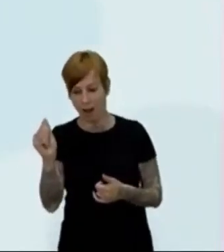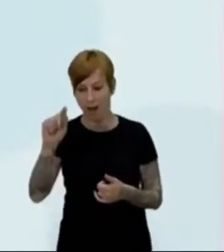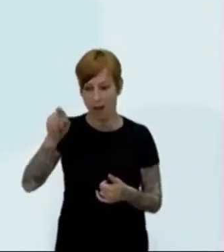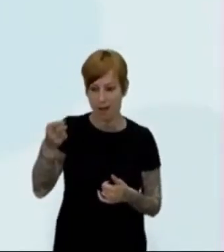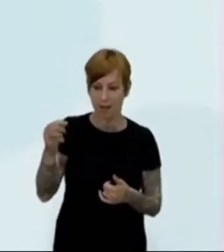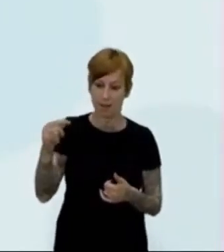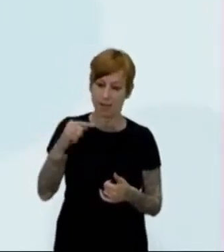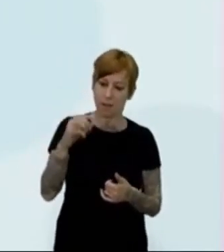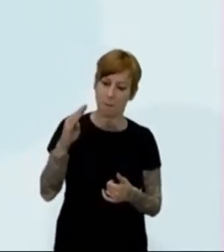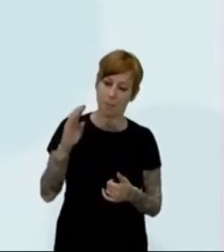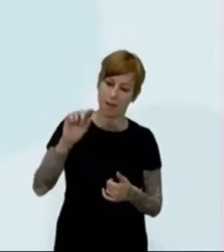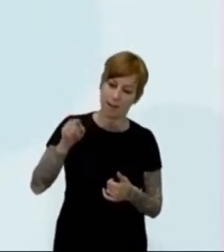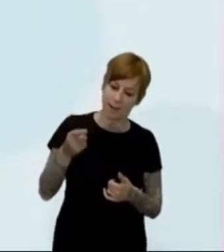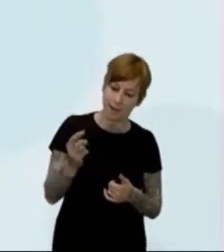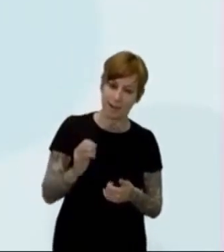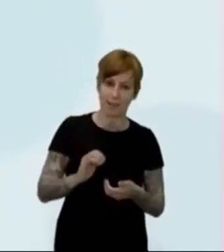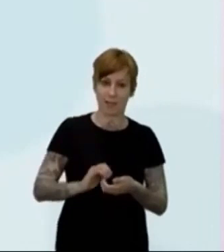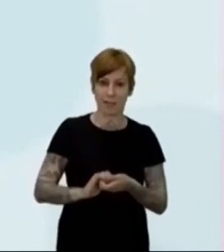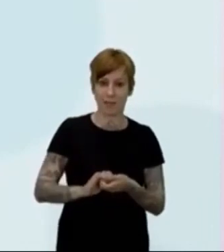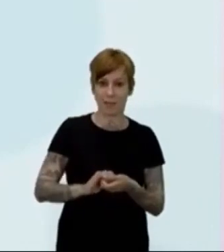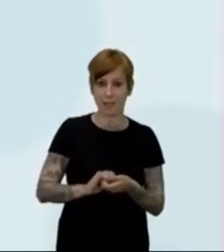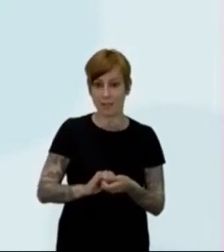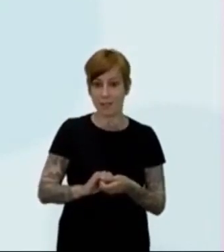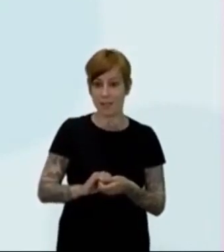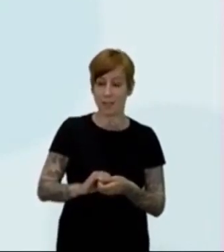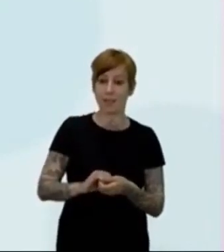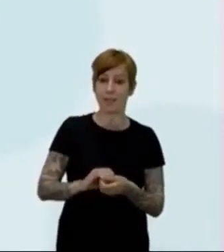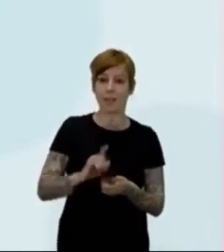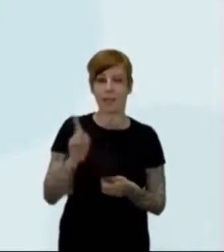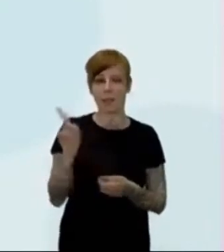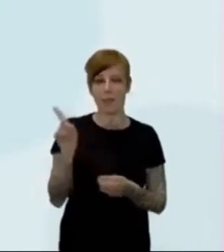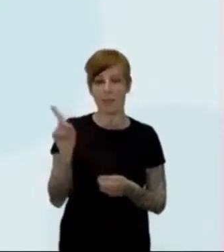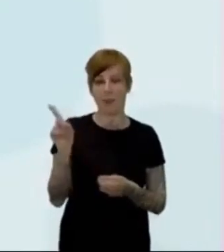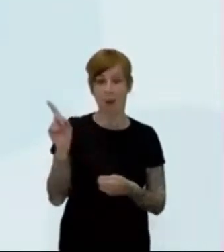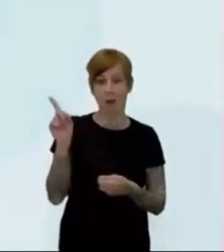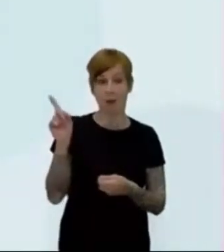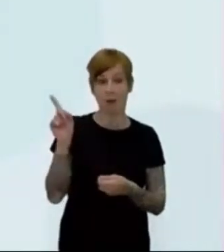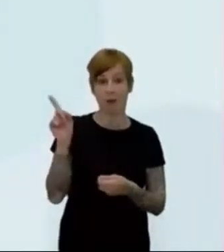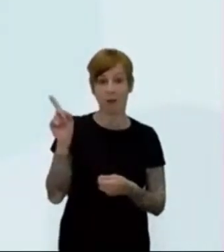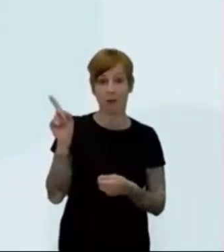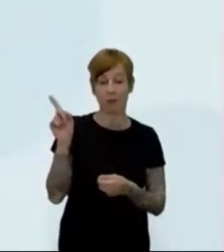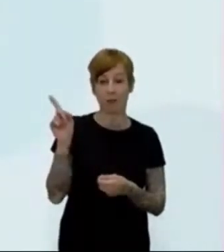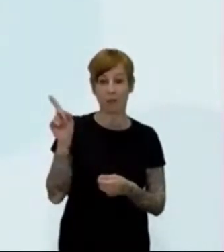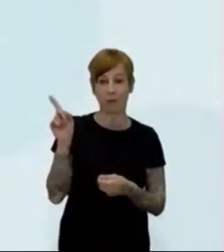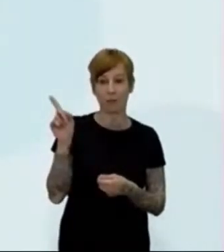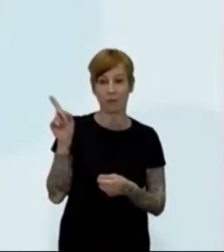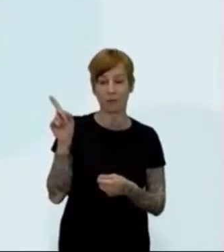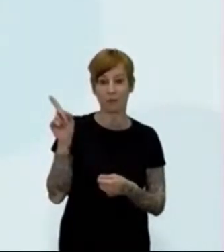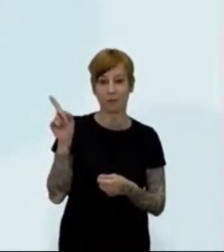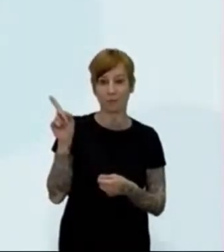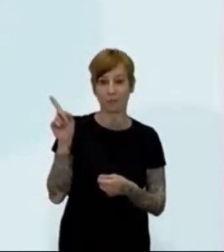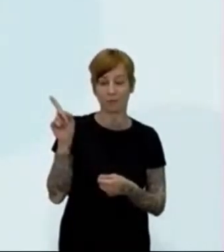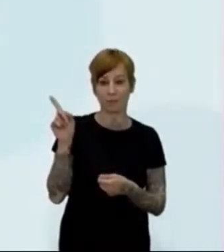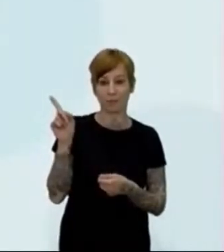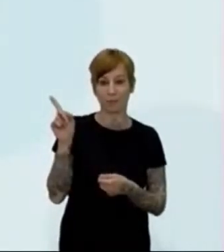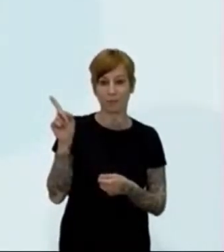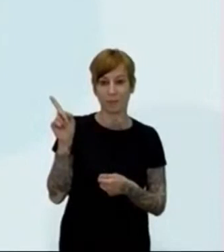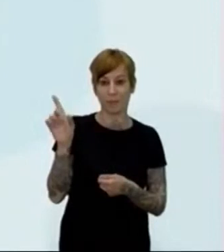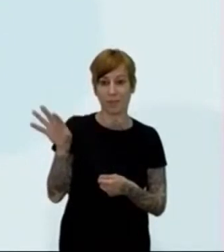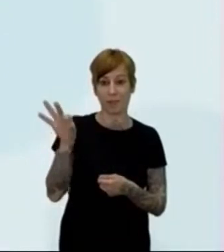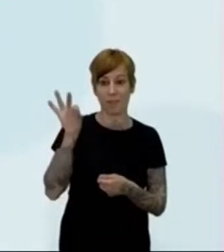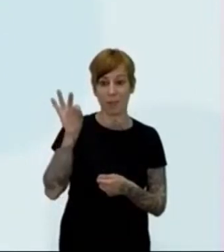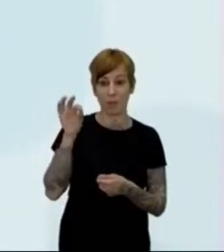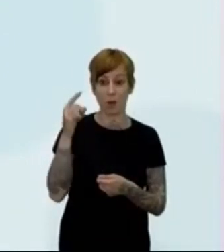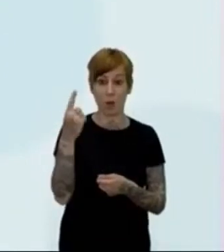sobre B', C'. Então, está escrito aqui do lado, ó. Aí você fala, professora, então como que eu vou observar isso? Você vai pegar o segmento, escolher um segmento de